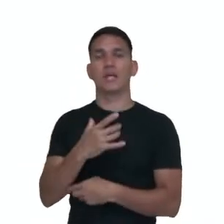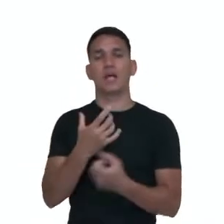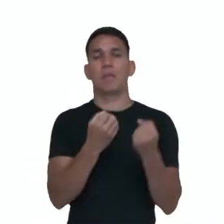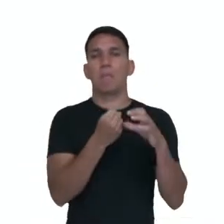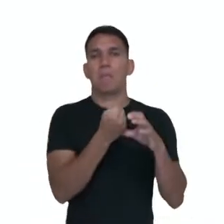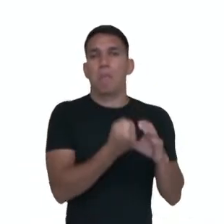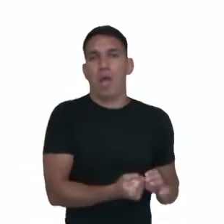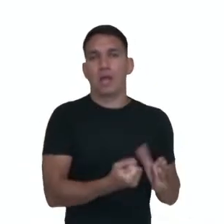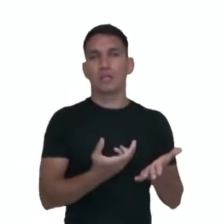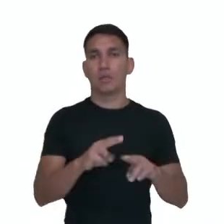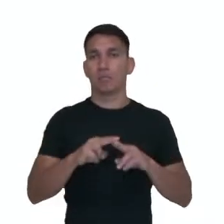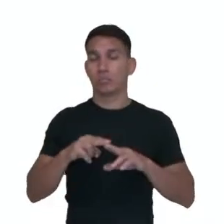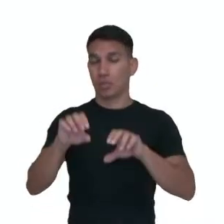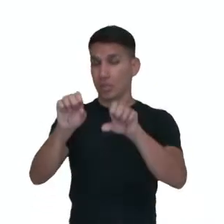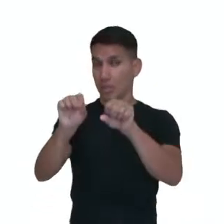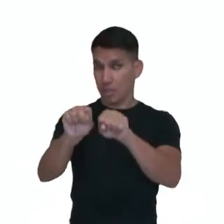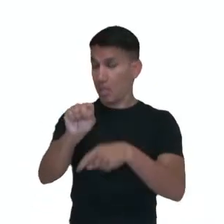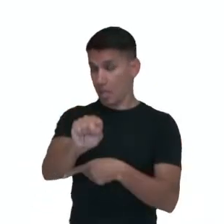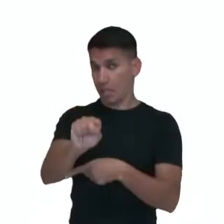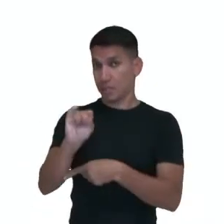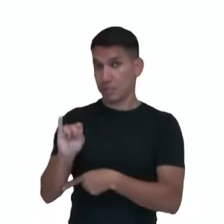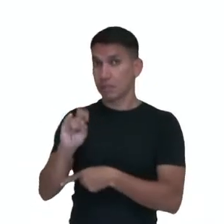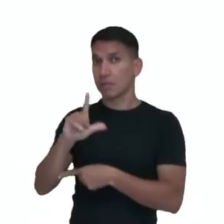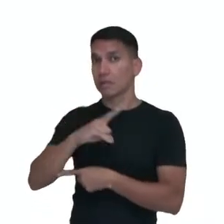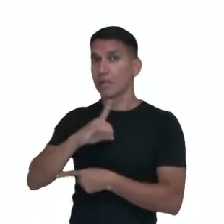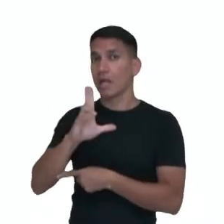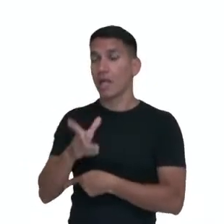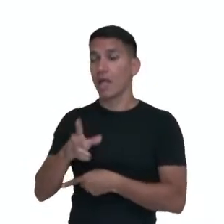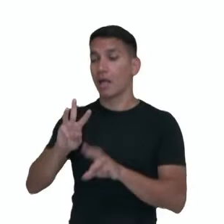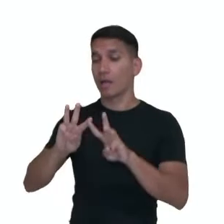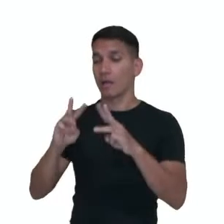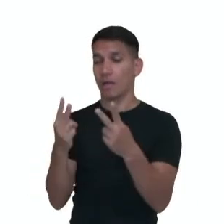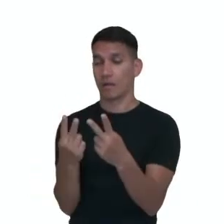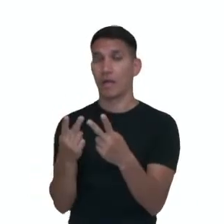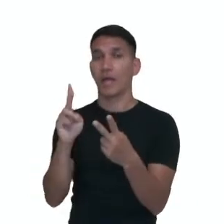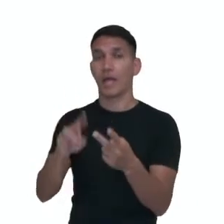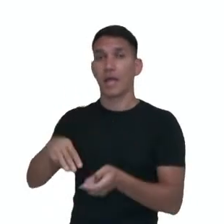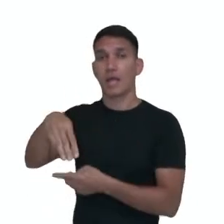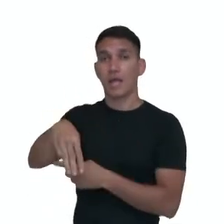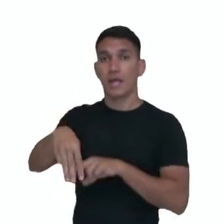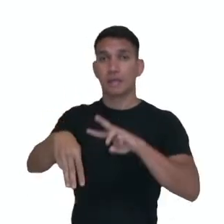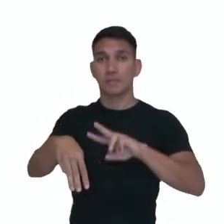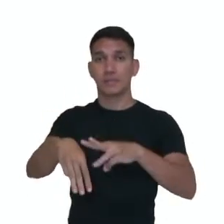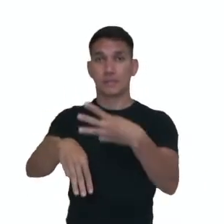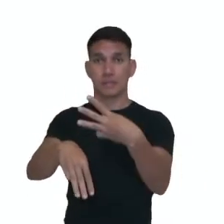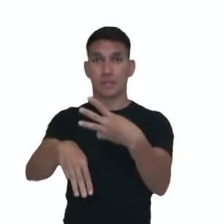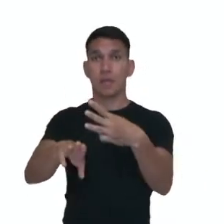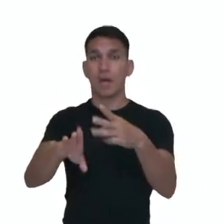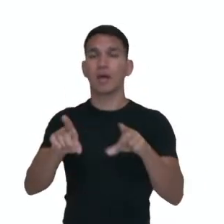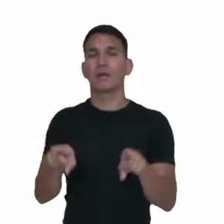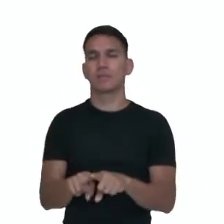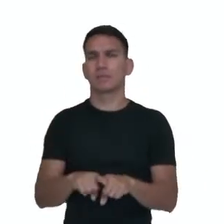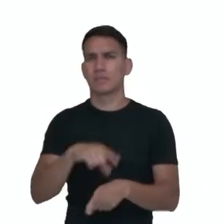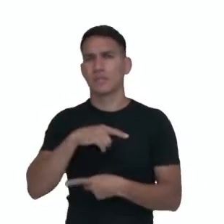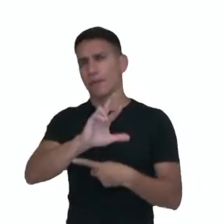massa. No SI, a unidade de volume é um metro cúbico, né, o M3. No entanto, temos múltiplos e submúltiplos